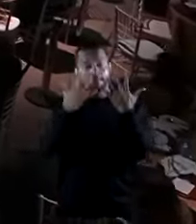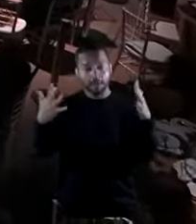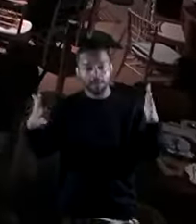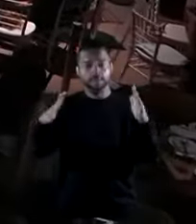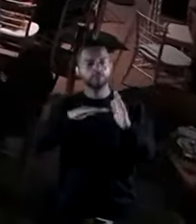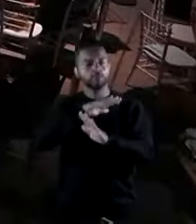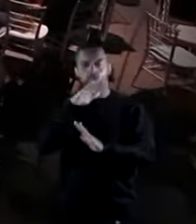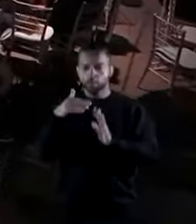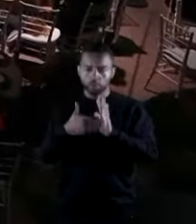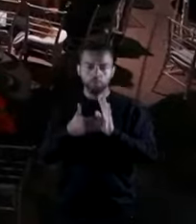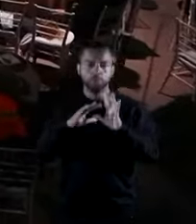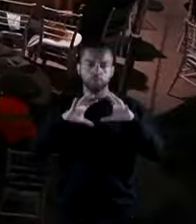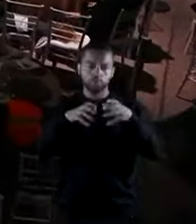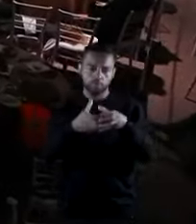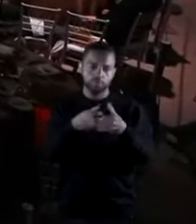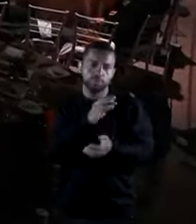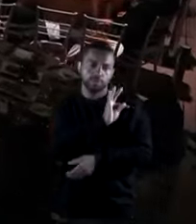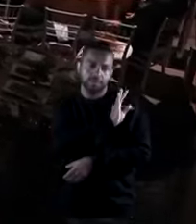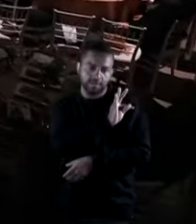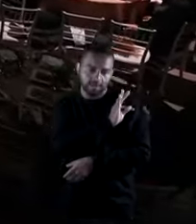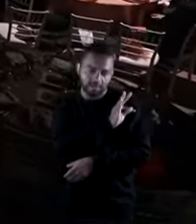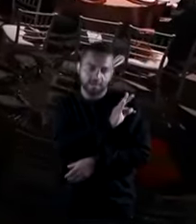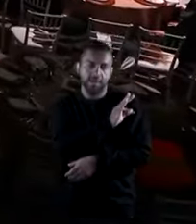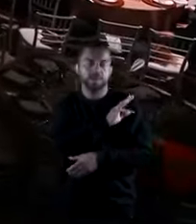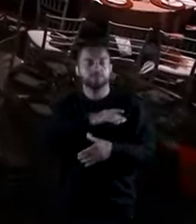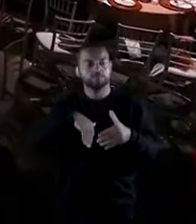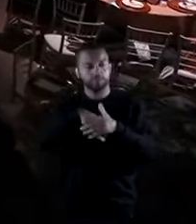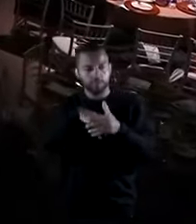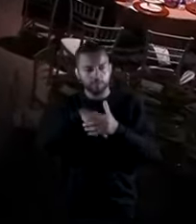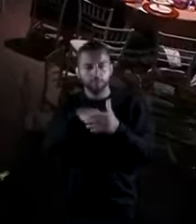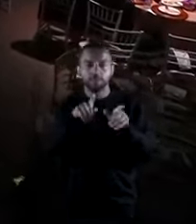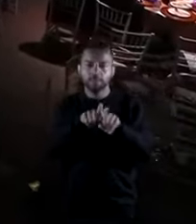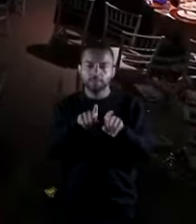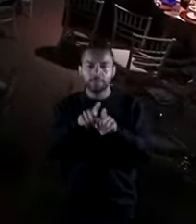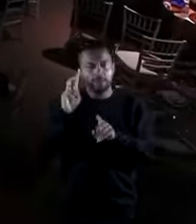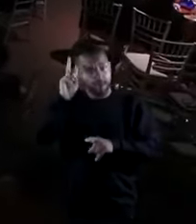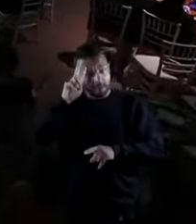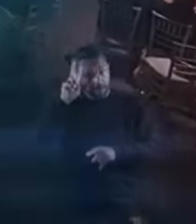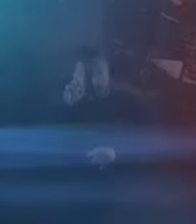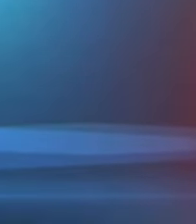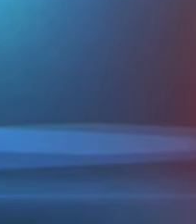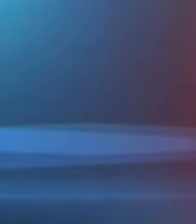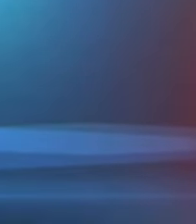todos. Equipe técnica, dirigentes, jogadores. Hendrick, por favor.